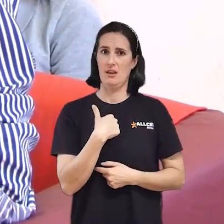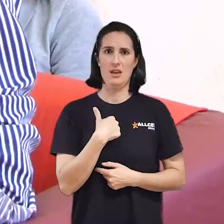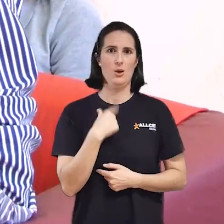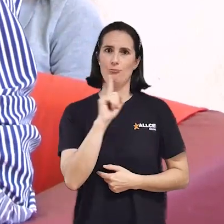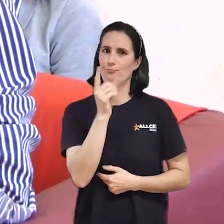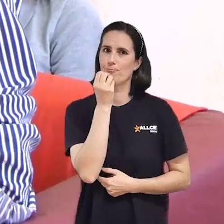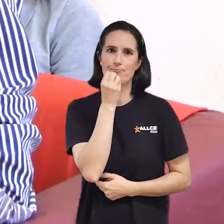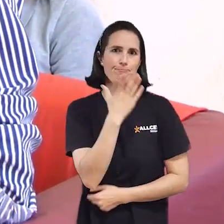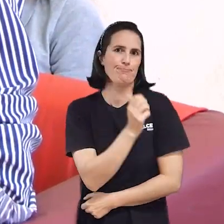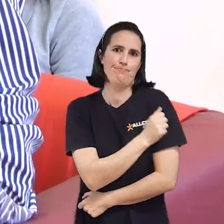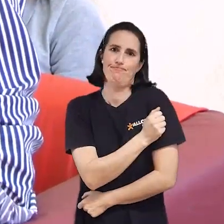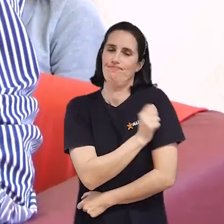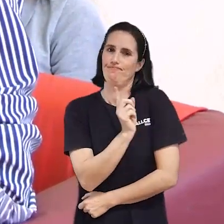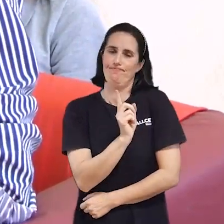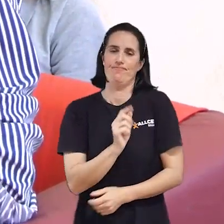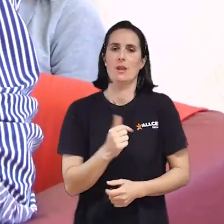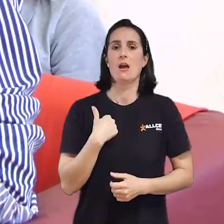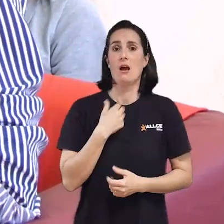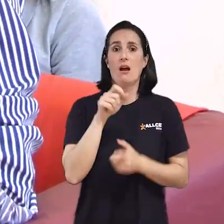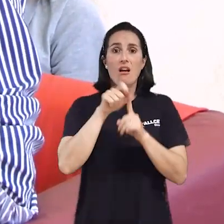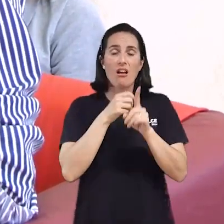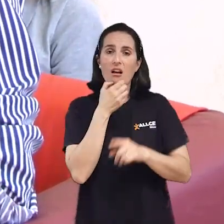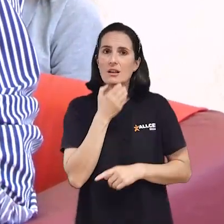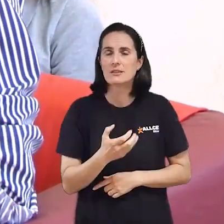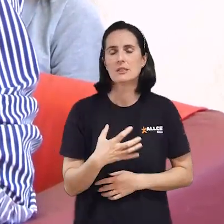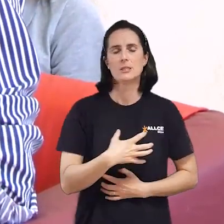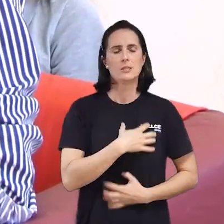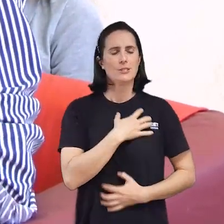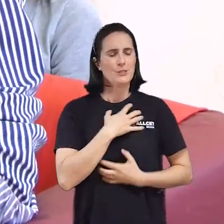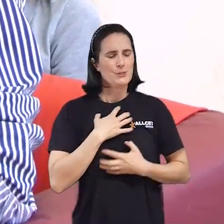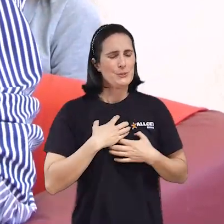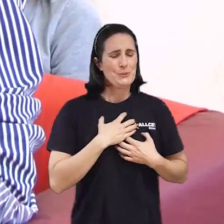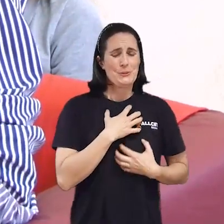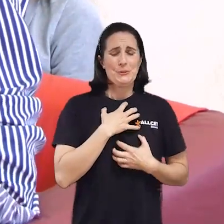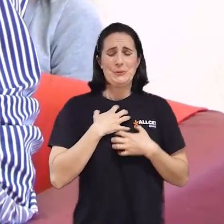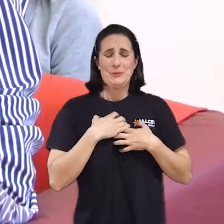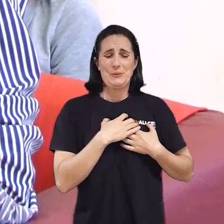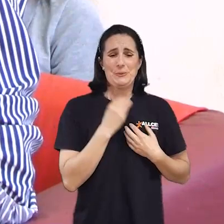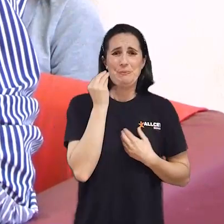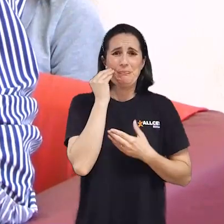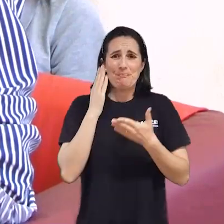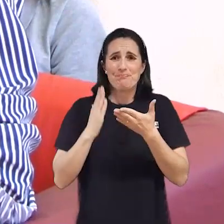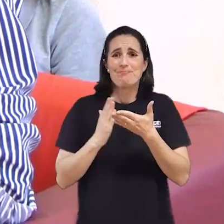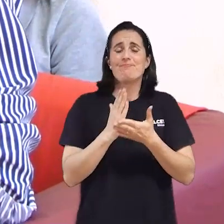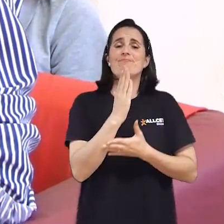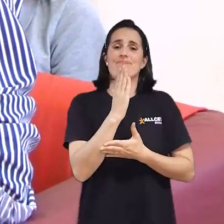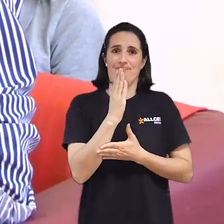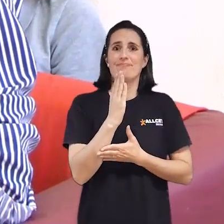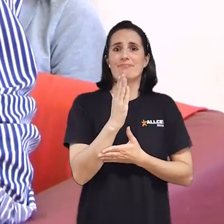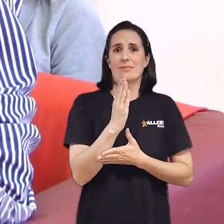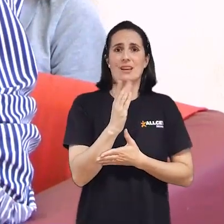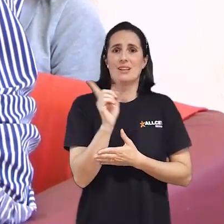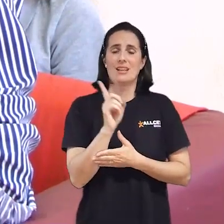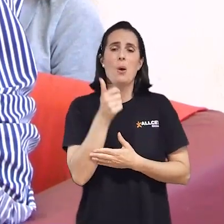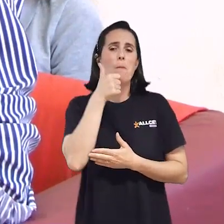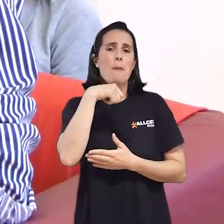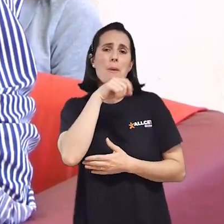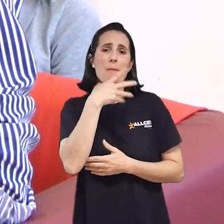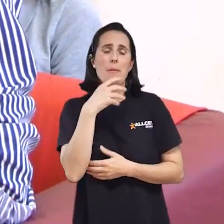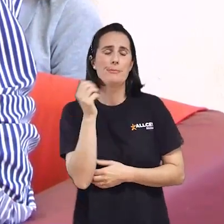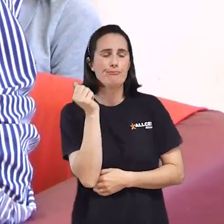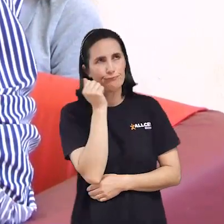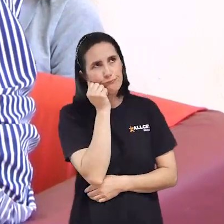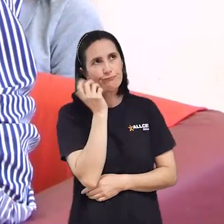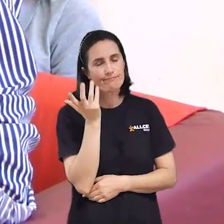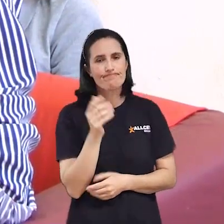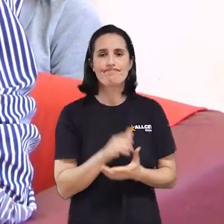como exemplo nos estudos, porque de fato eu não era um bom aluno. E final do ano era aquela agonia para tentar passar de ano